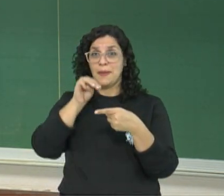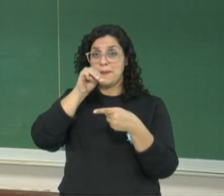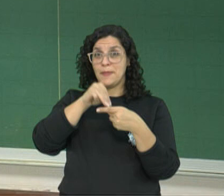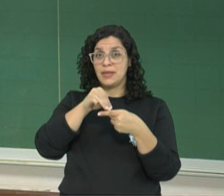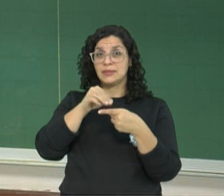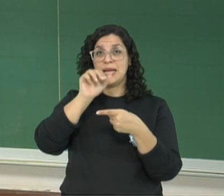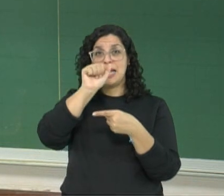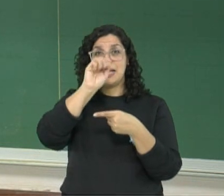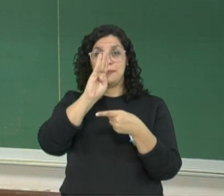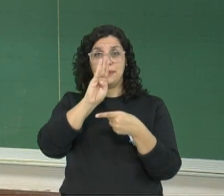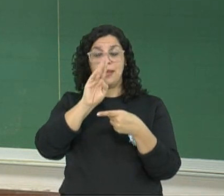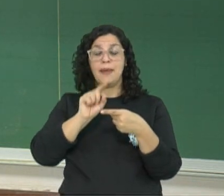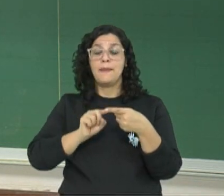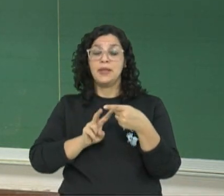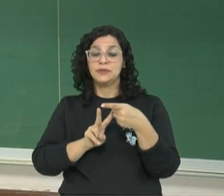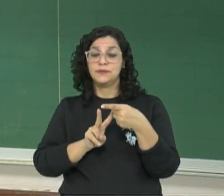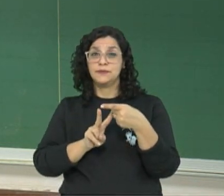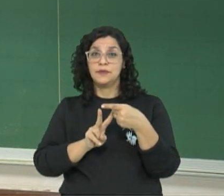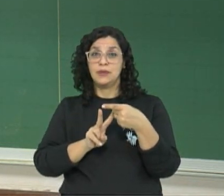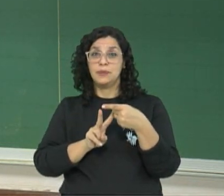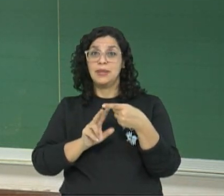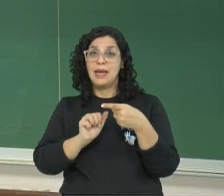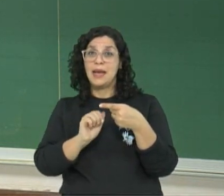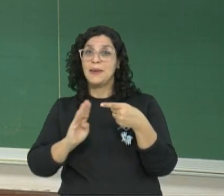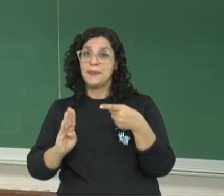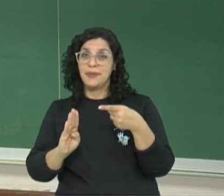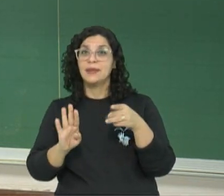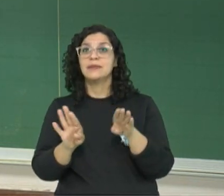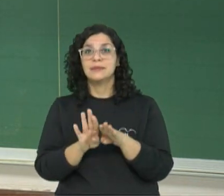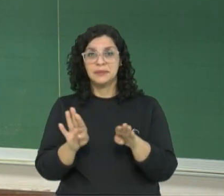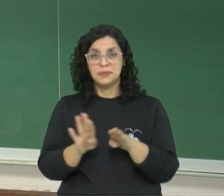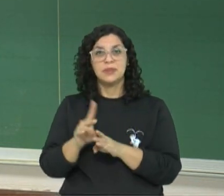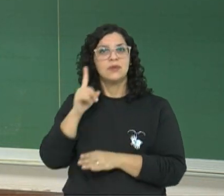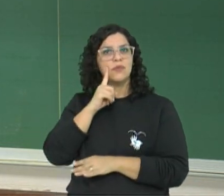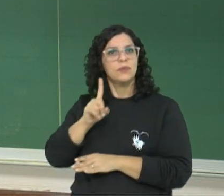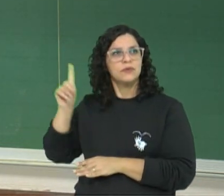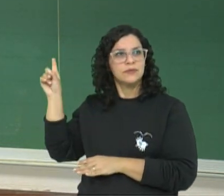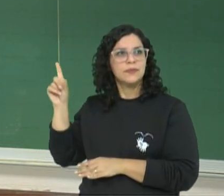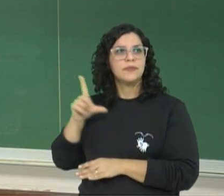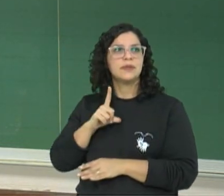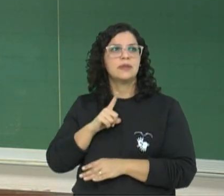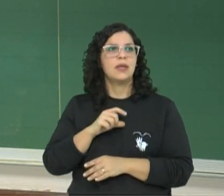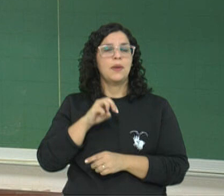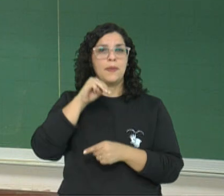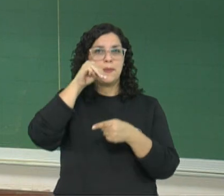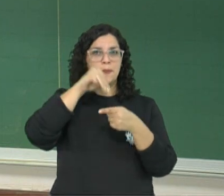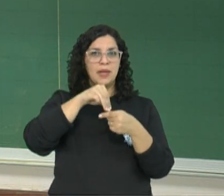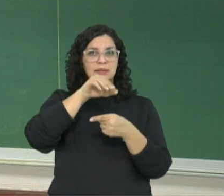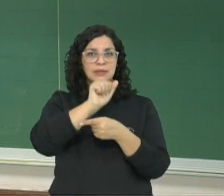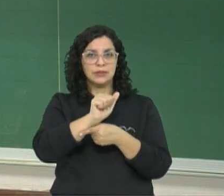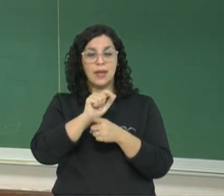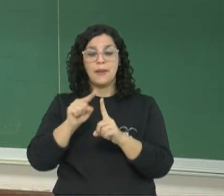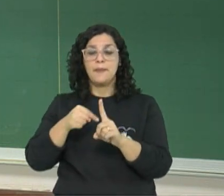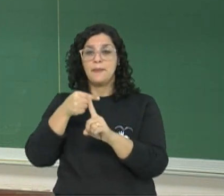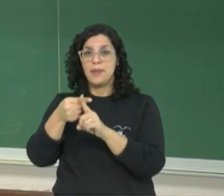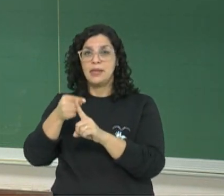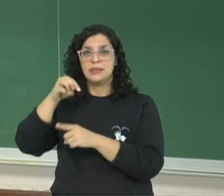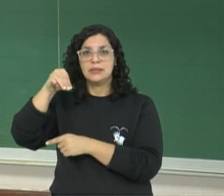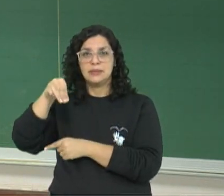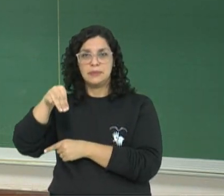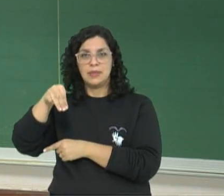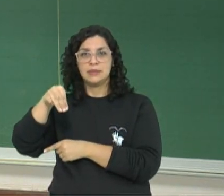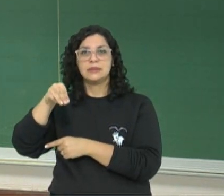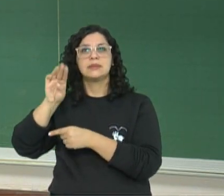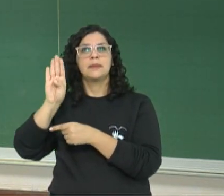Ou seja, se eu for imaginar aqui, eu teria o seguinte, a massa de A mais a massa